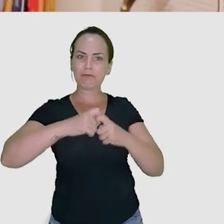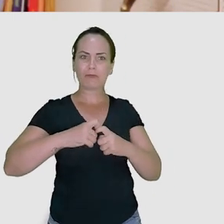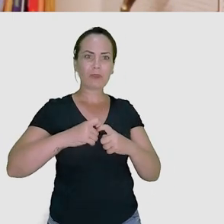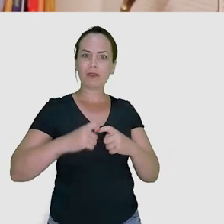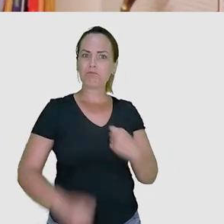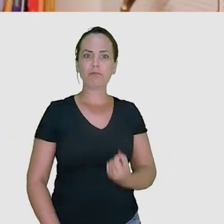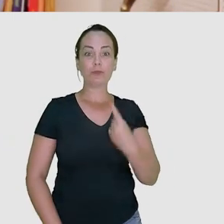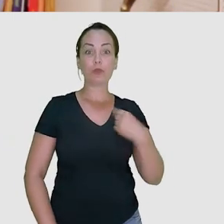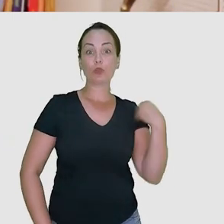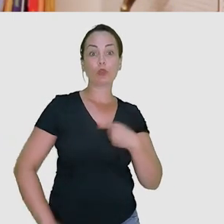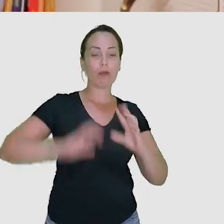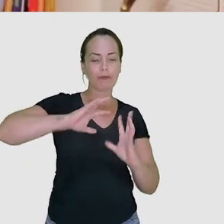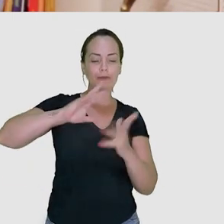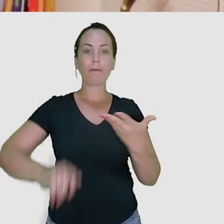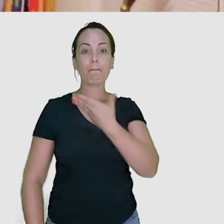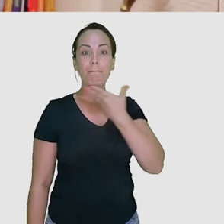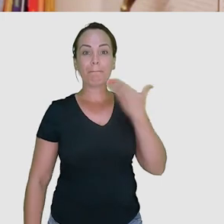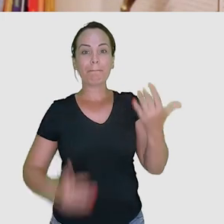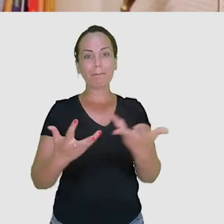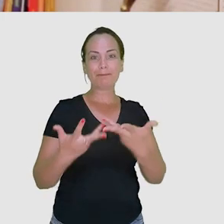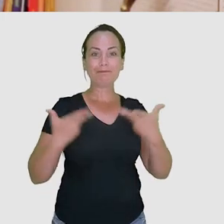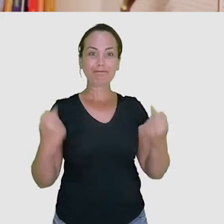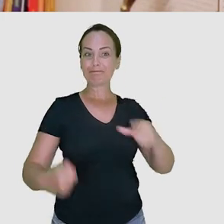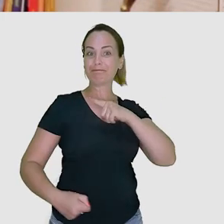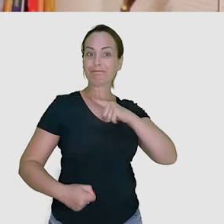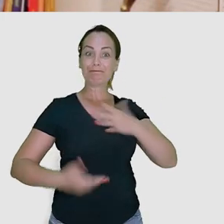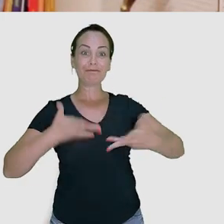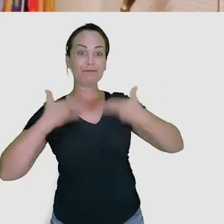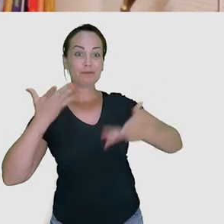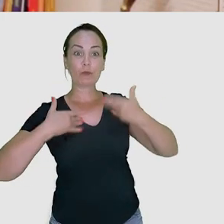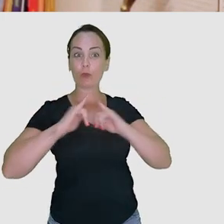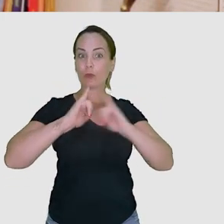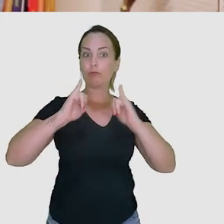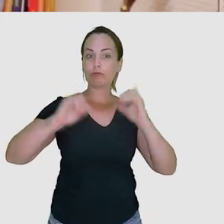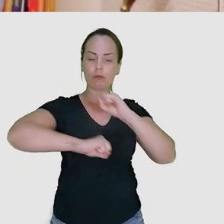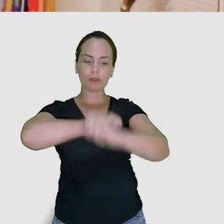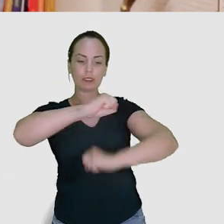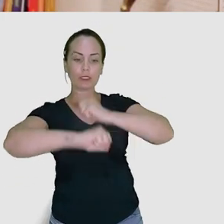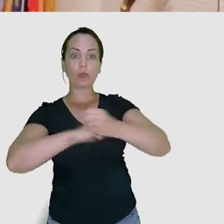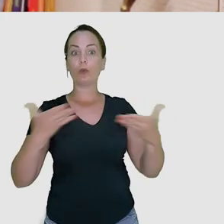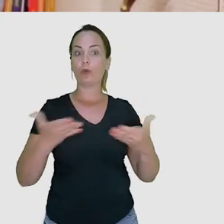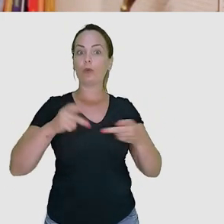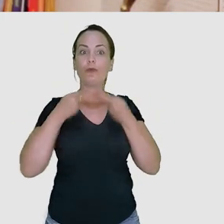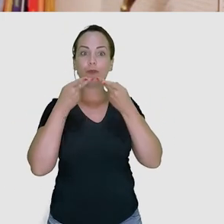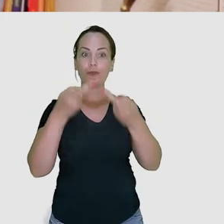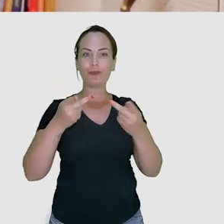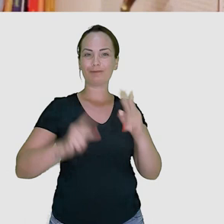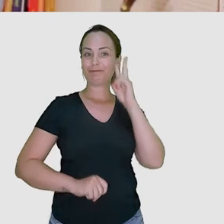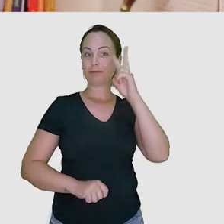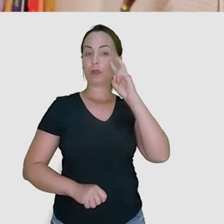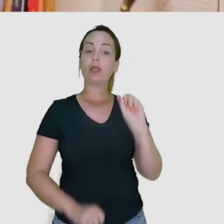aqui pra gente. O nosso universo é maravilhoso e tem centenas de formas muito divertidas de contar a história do nosso sistema